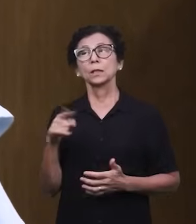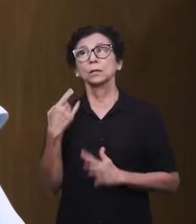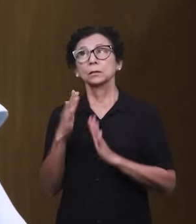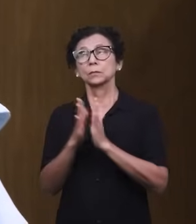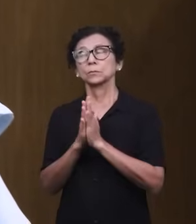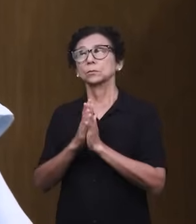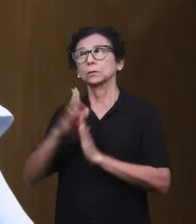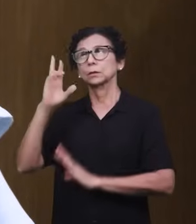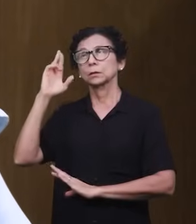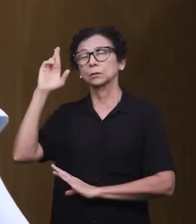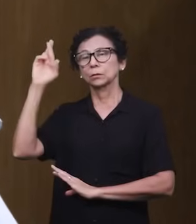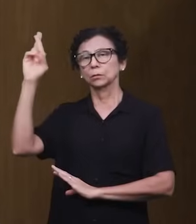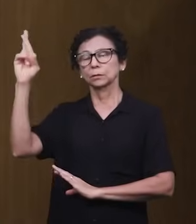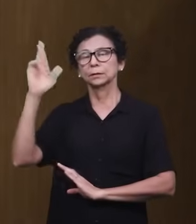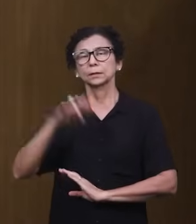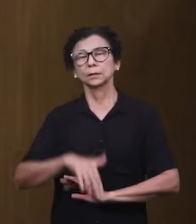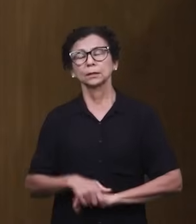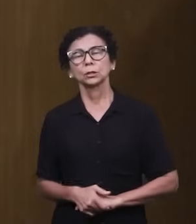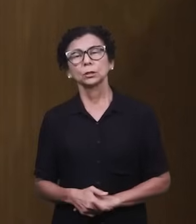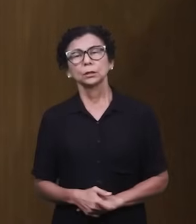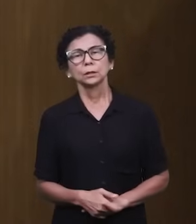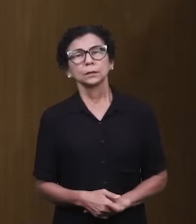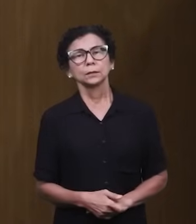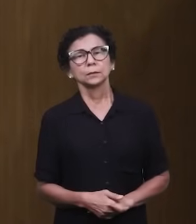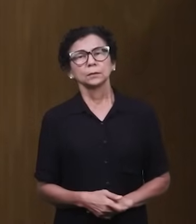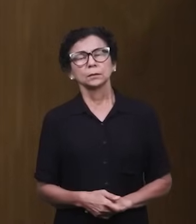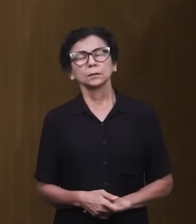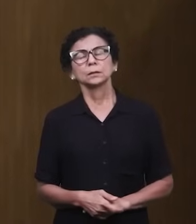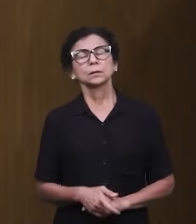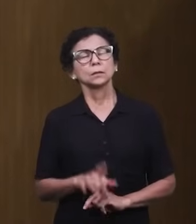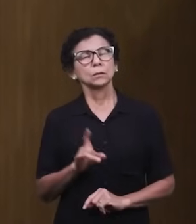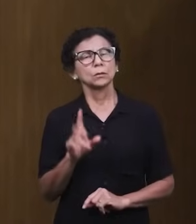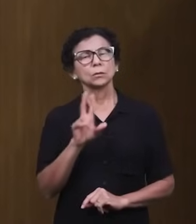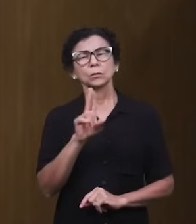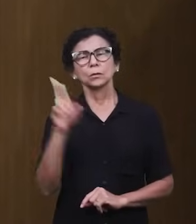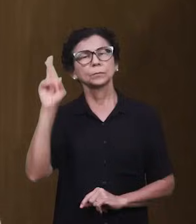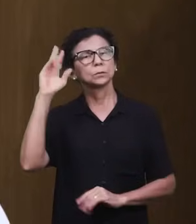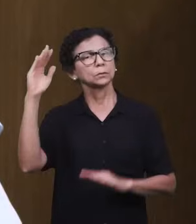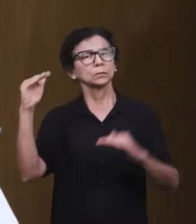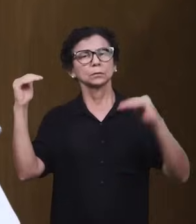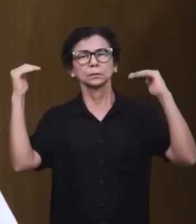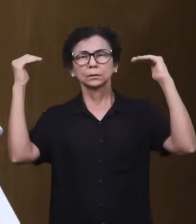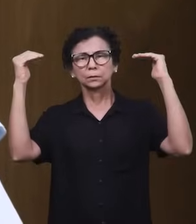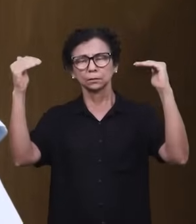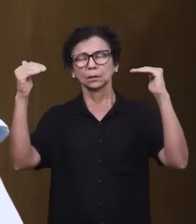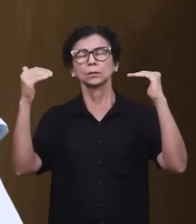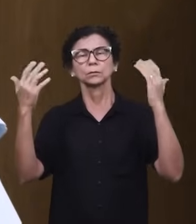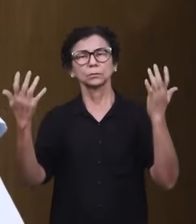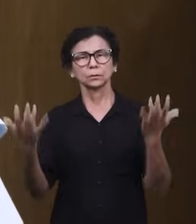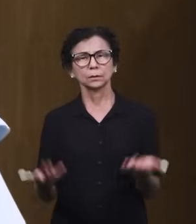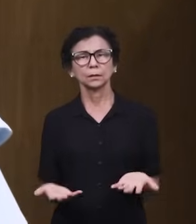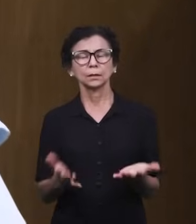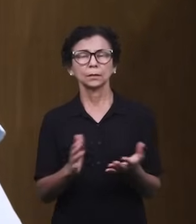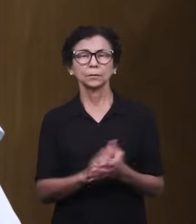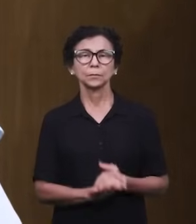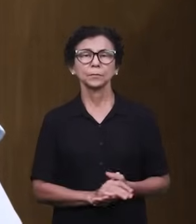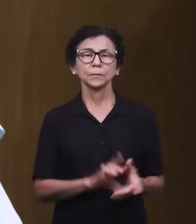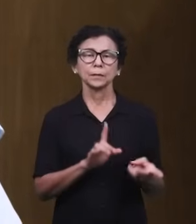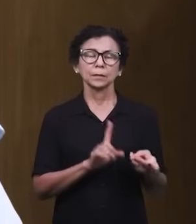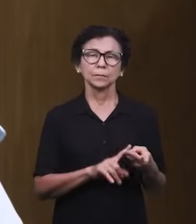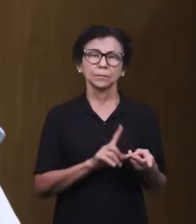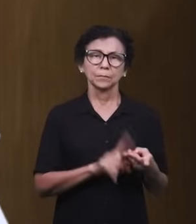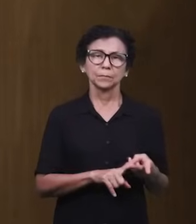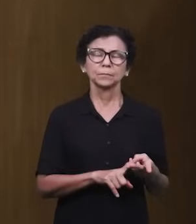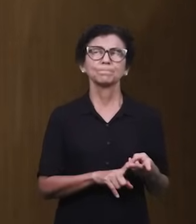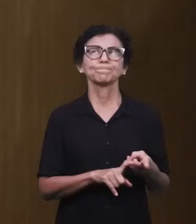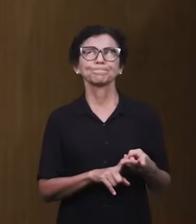Exército aqui, tocou também em praça pública, era um projeto da prefeitura, tocou também em escola